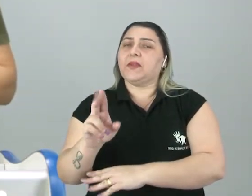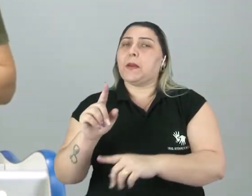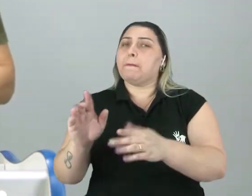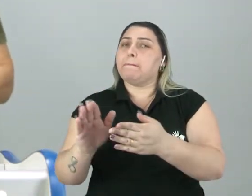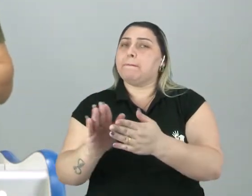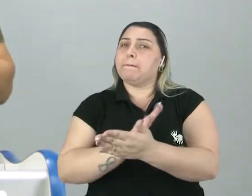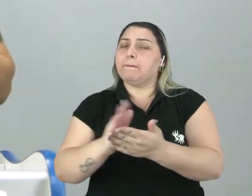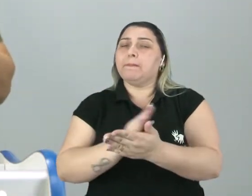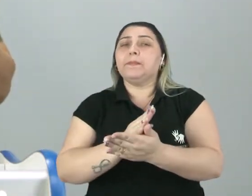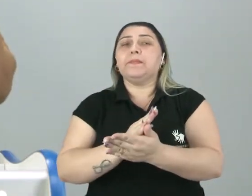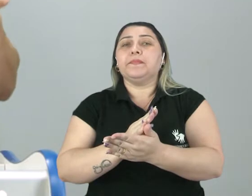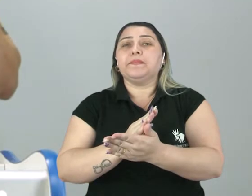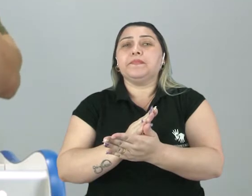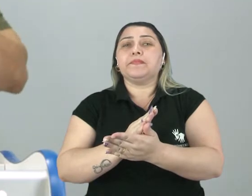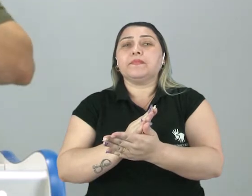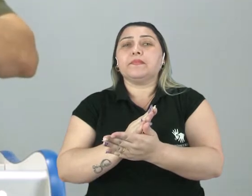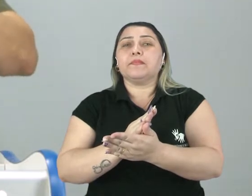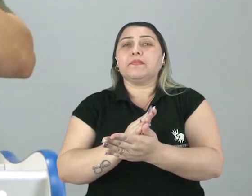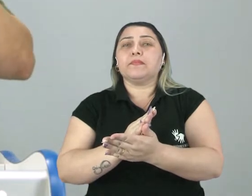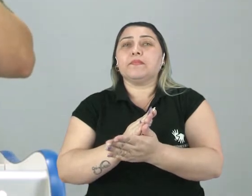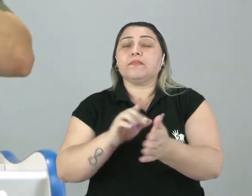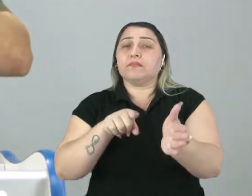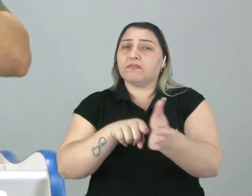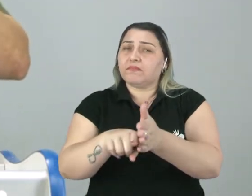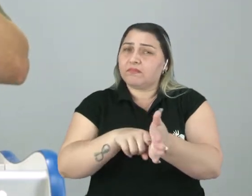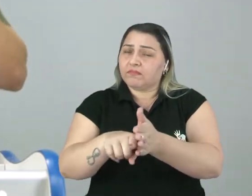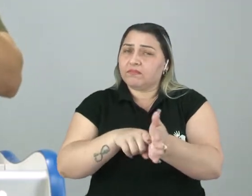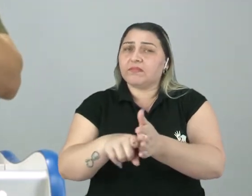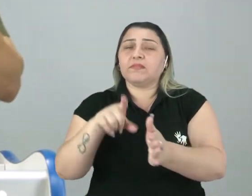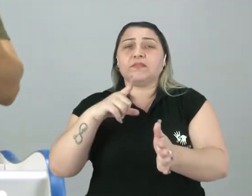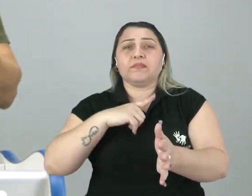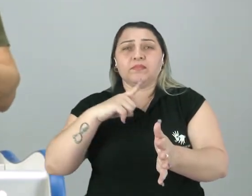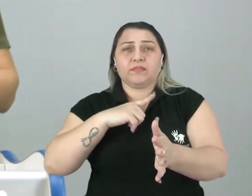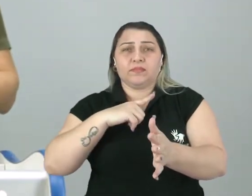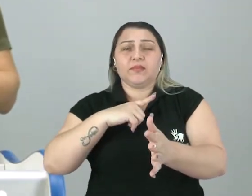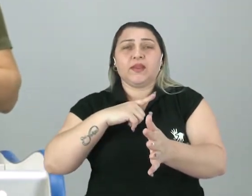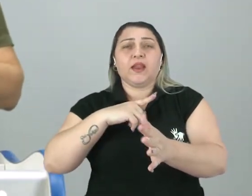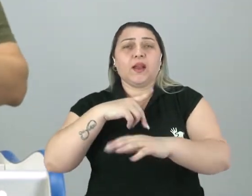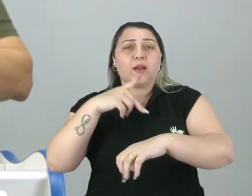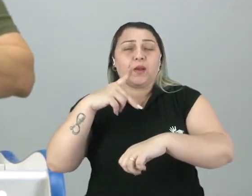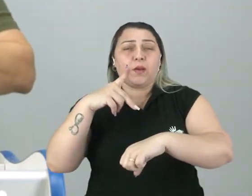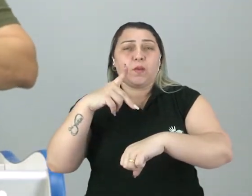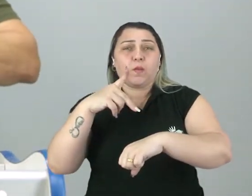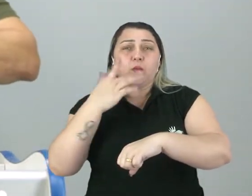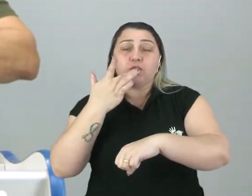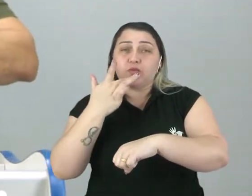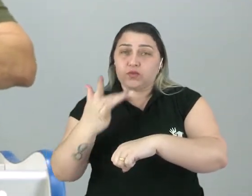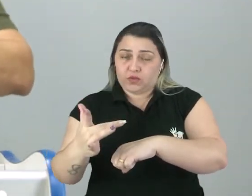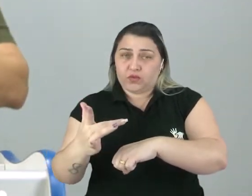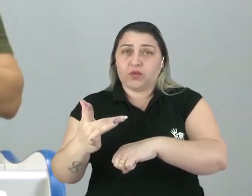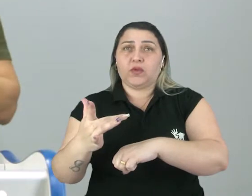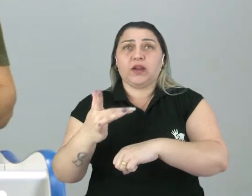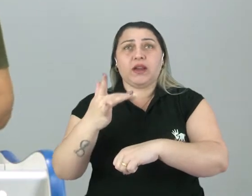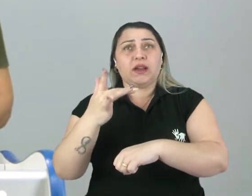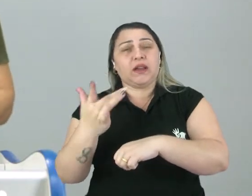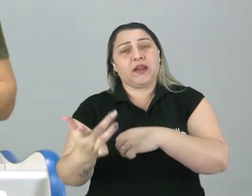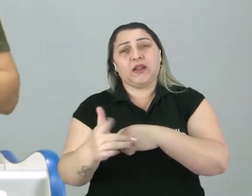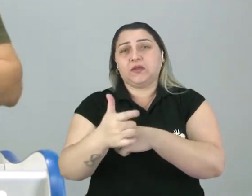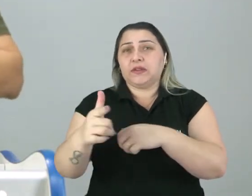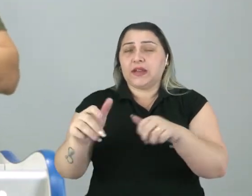teóricos o têm como uma pérola, que designa uma pérola má formada, de um aspecto não